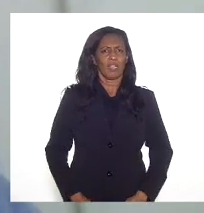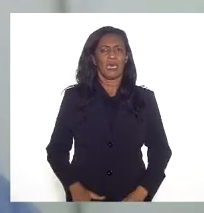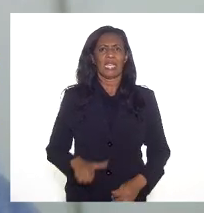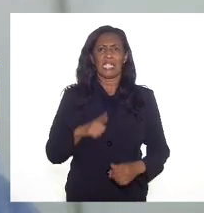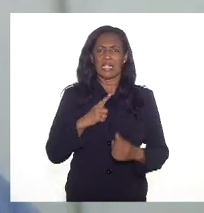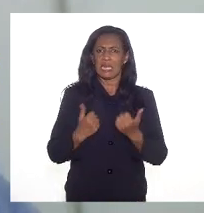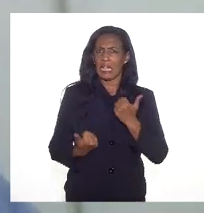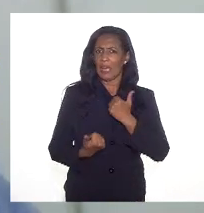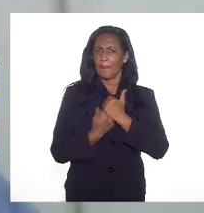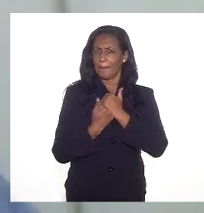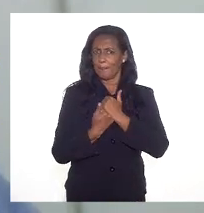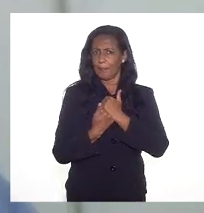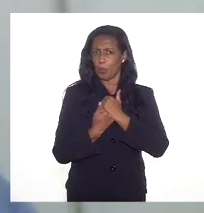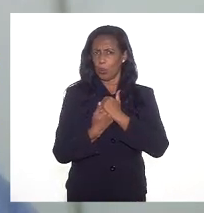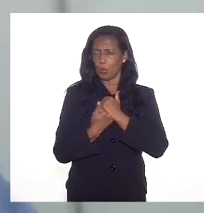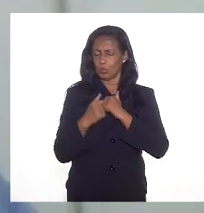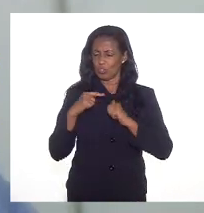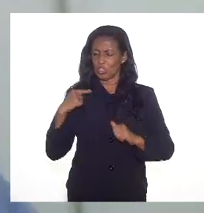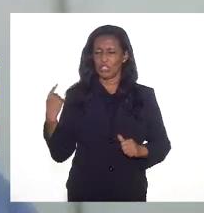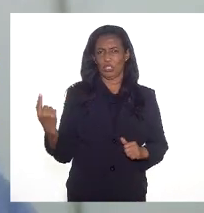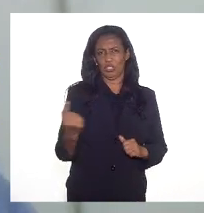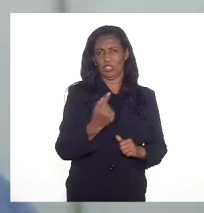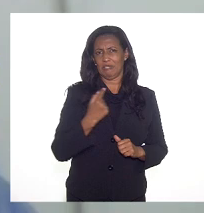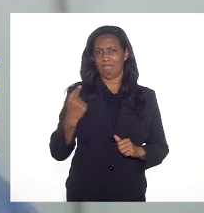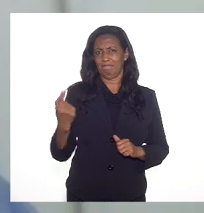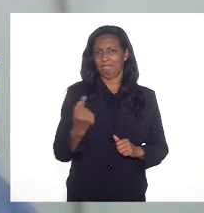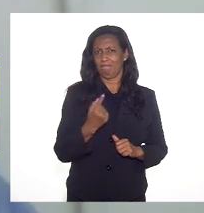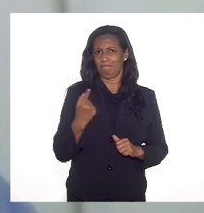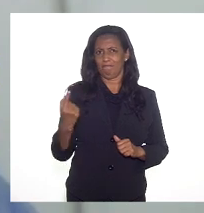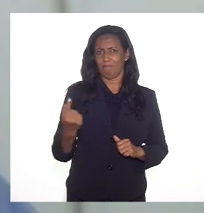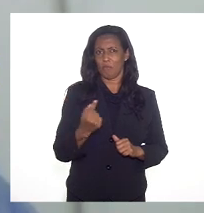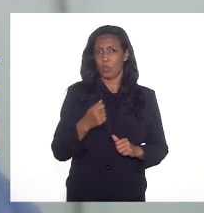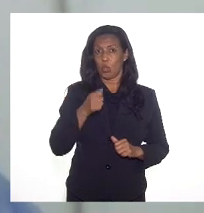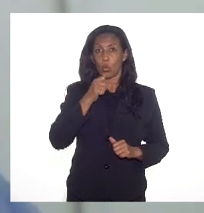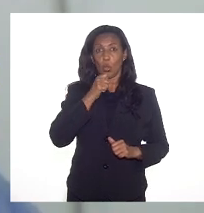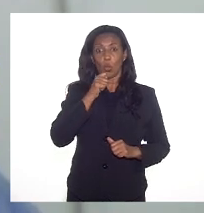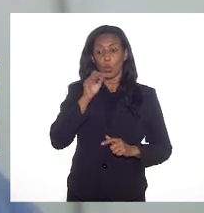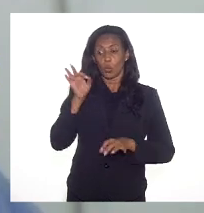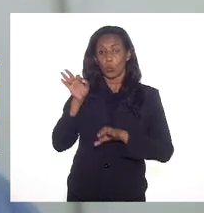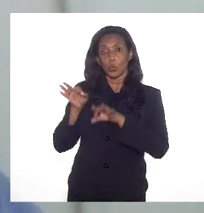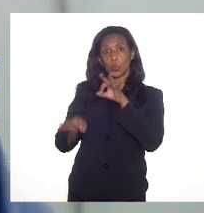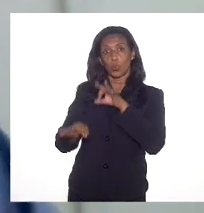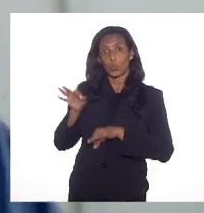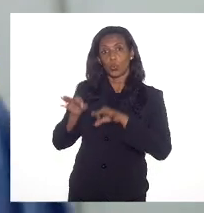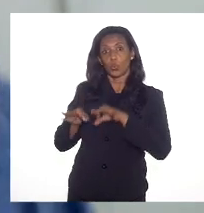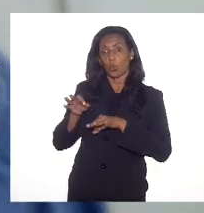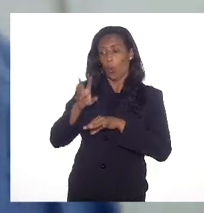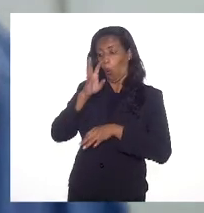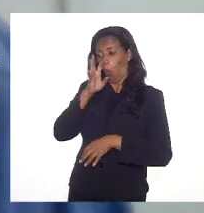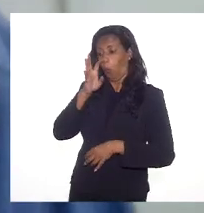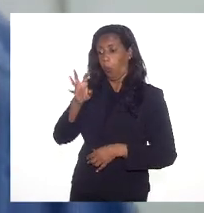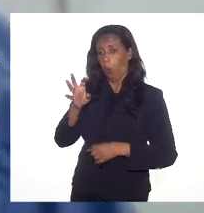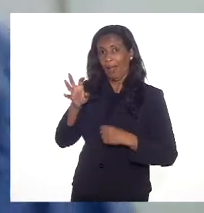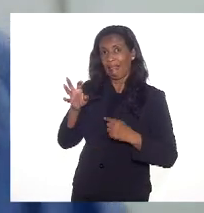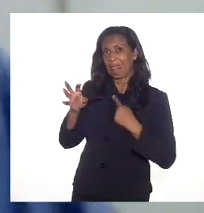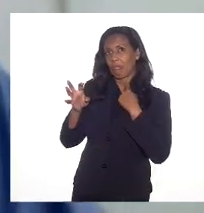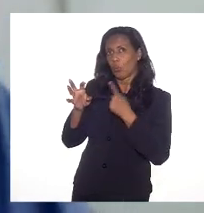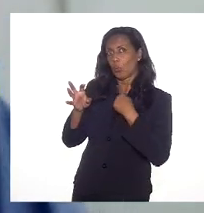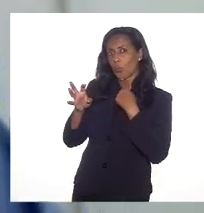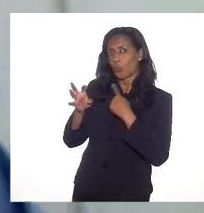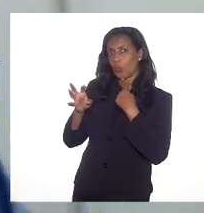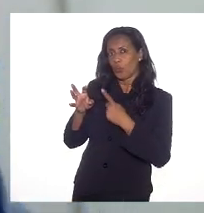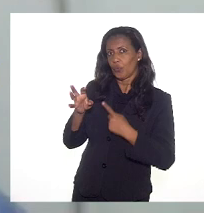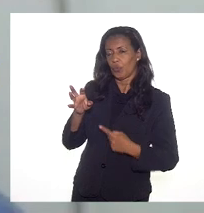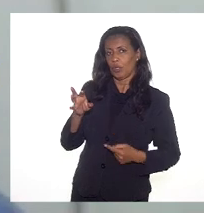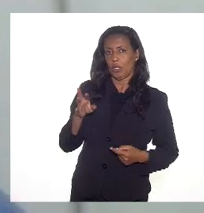amplo, geral e restrito, que não está sob o jugo do exercício da dúvida, deputado